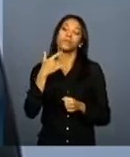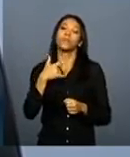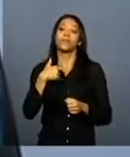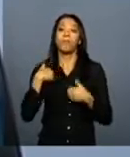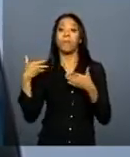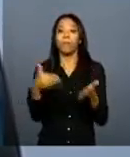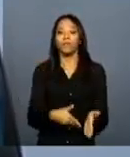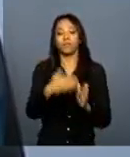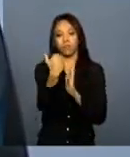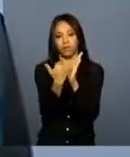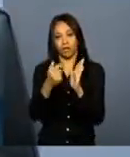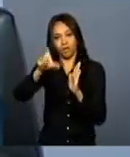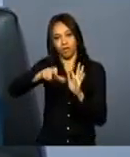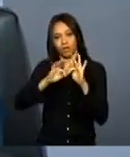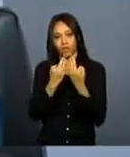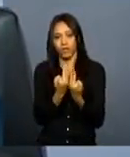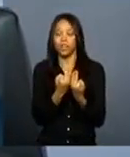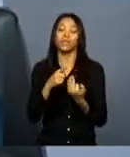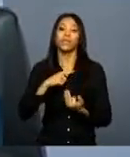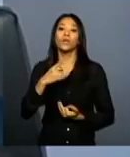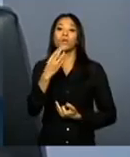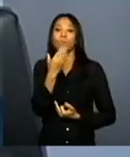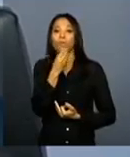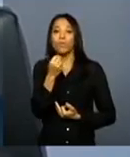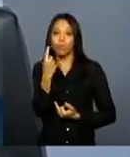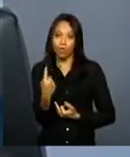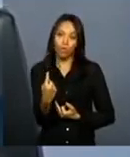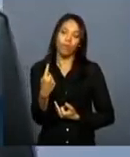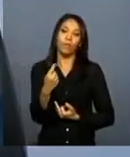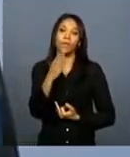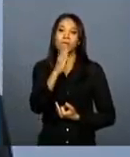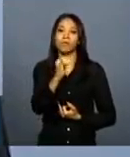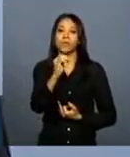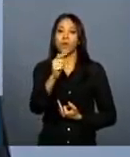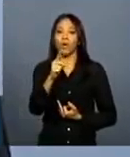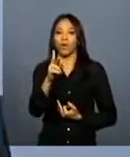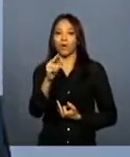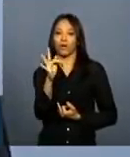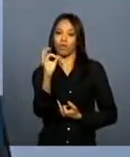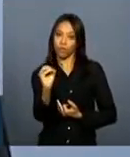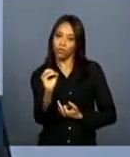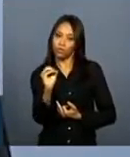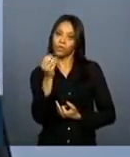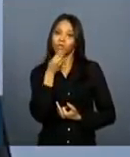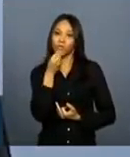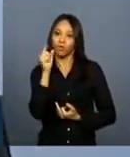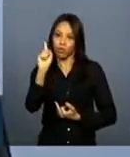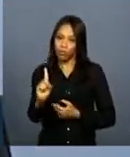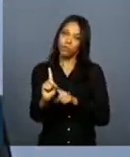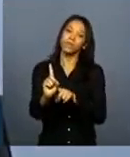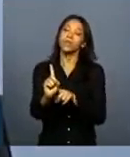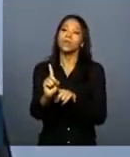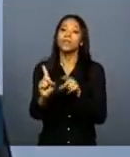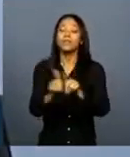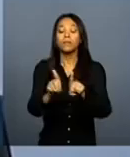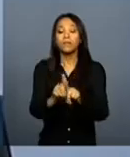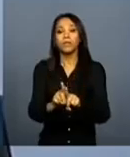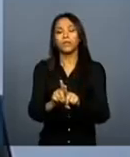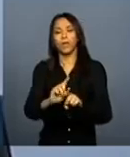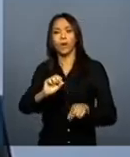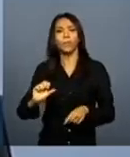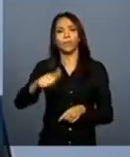bem interessante, porque estava o Lira Neto, que é um biógrafo, biógrafo de Getúlio, mas de tantos outros, e é biógrafo também do primeiro